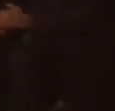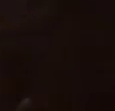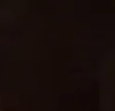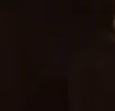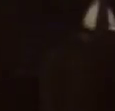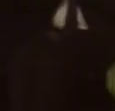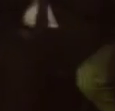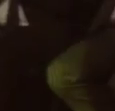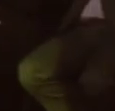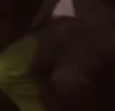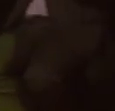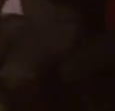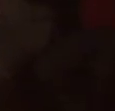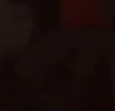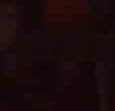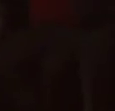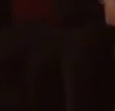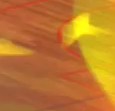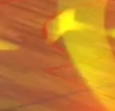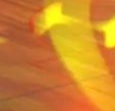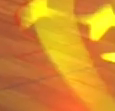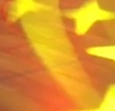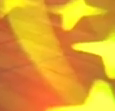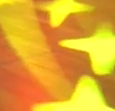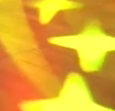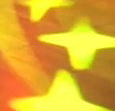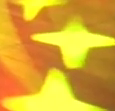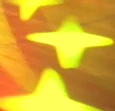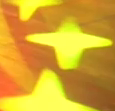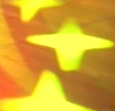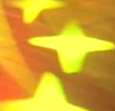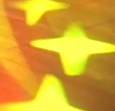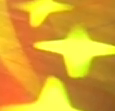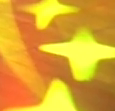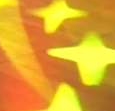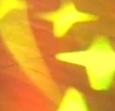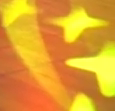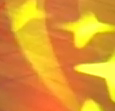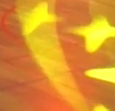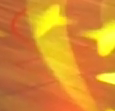Thank you.